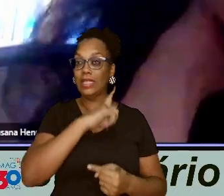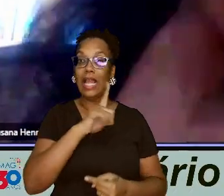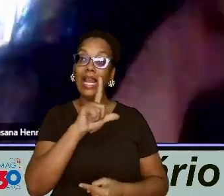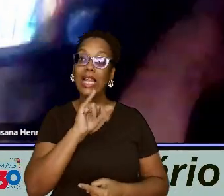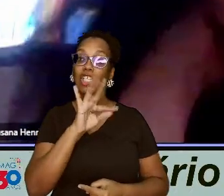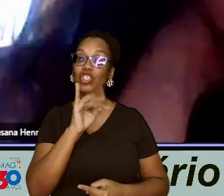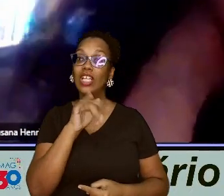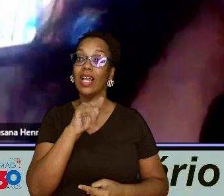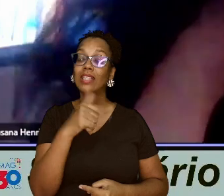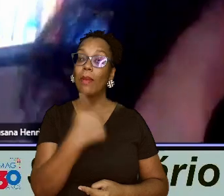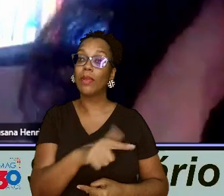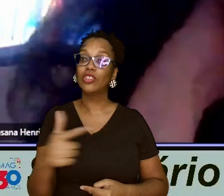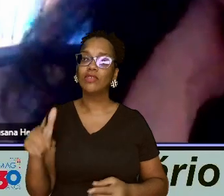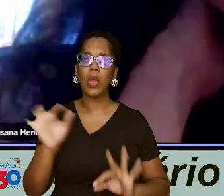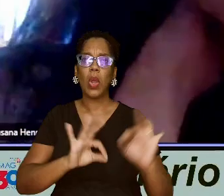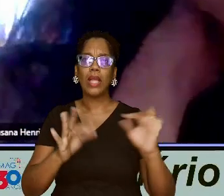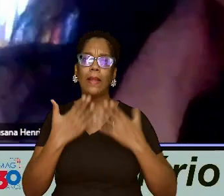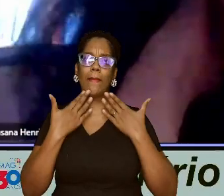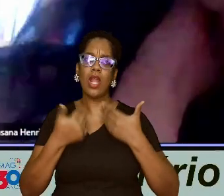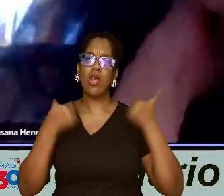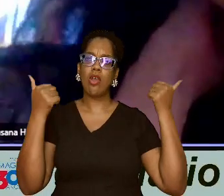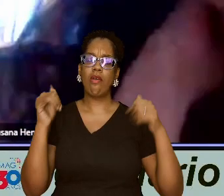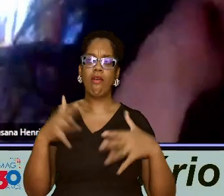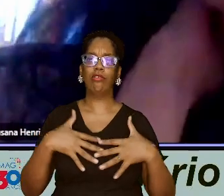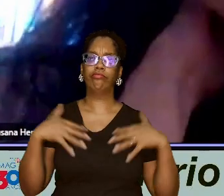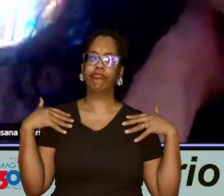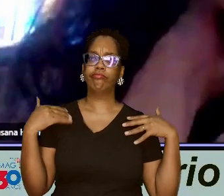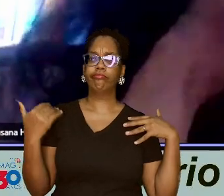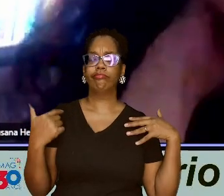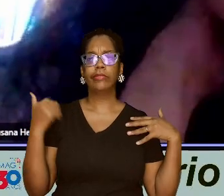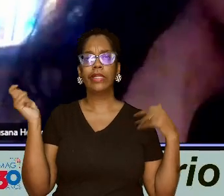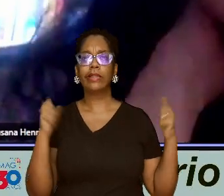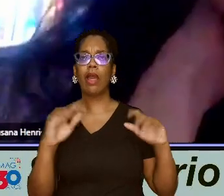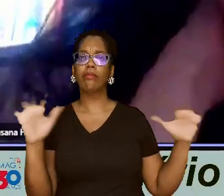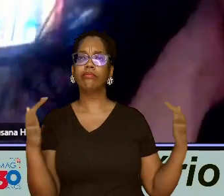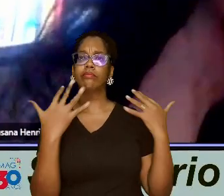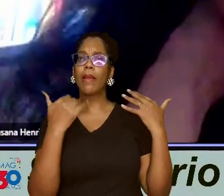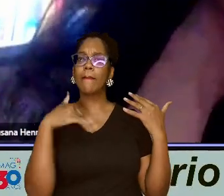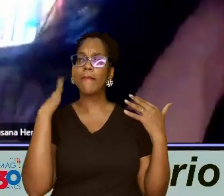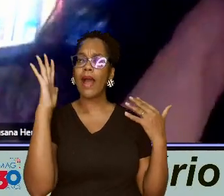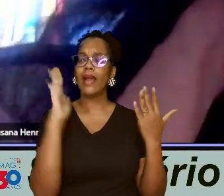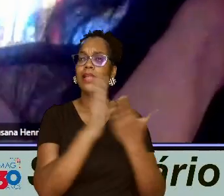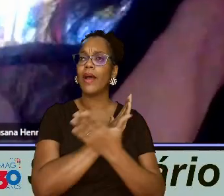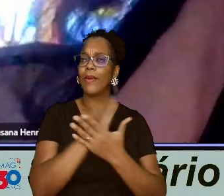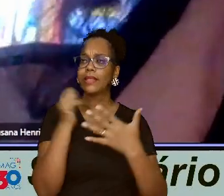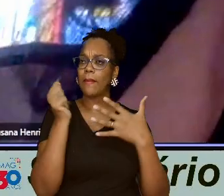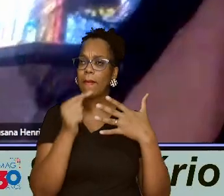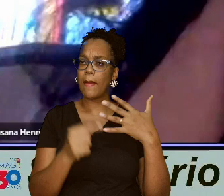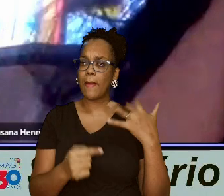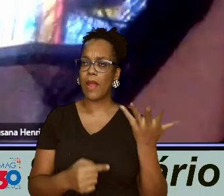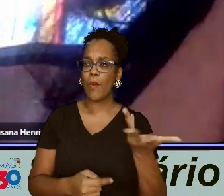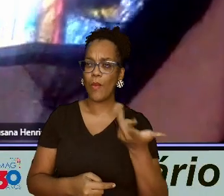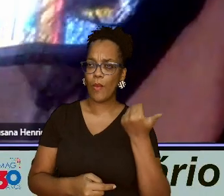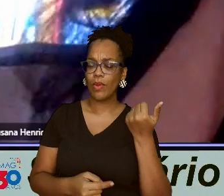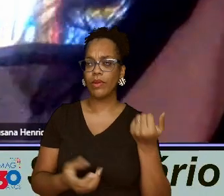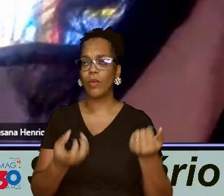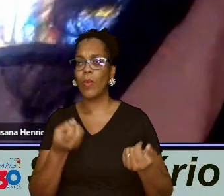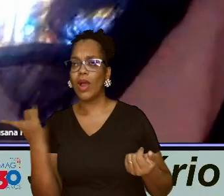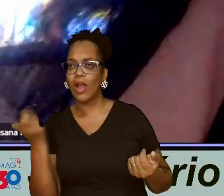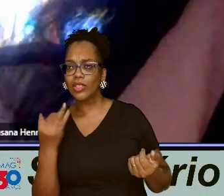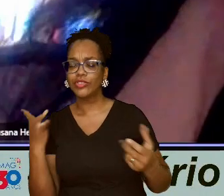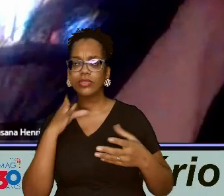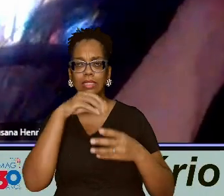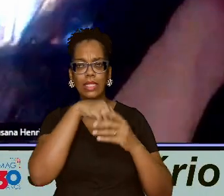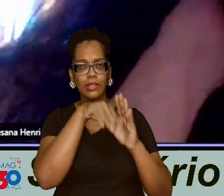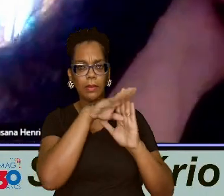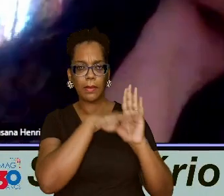melhor, ele tem uma série de vantagens, ele consegue se fazer ouvir mais e tem alguns dados quantitativos e qualitativos ali que